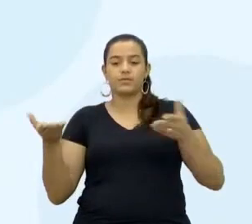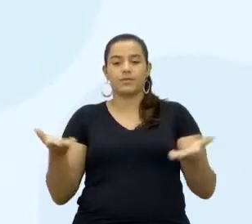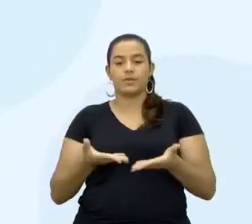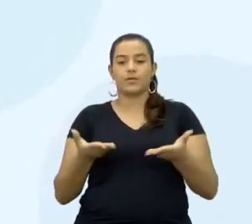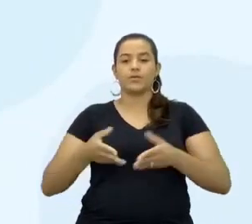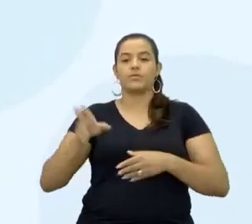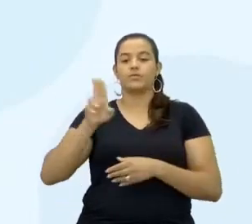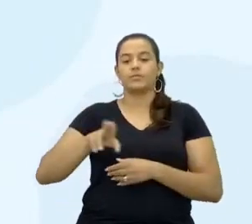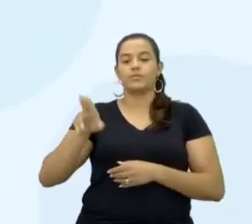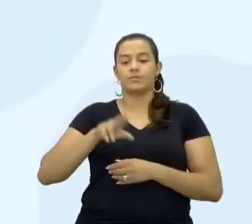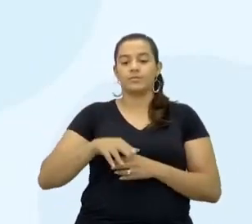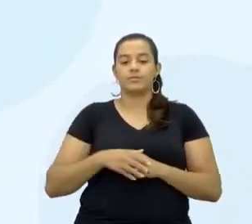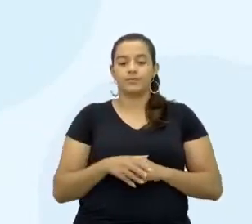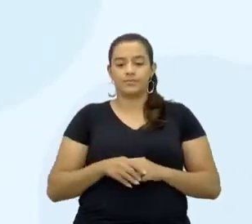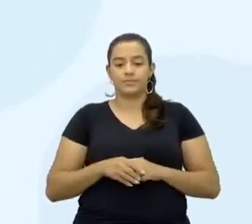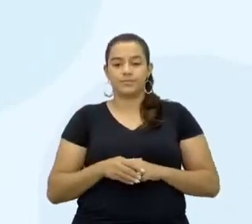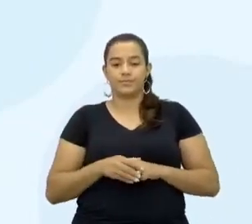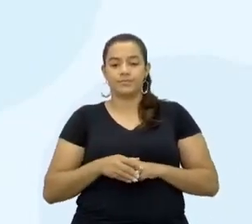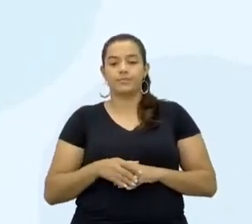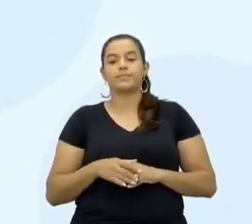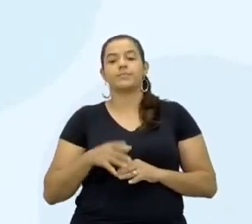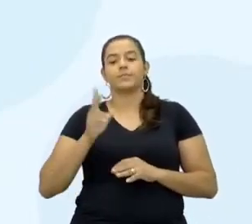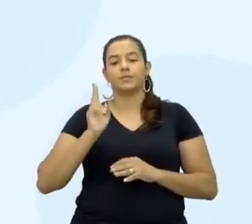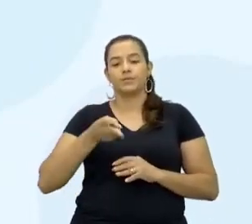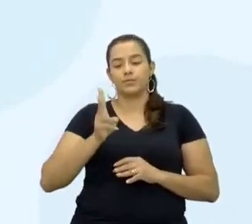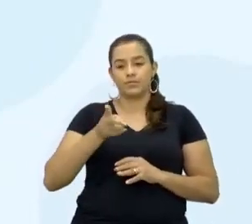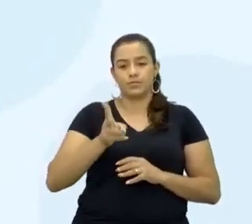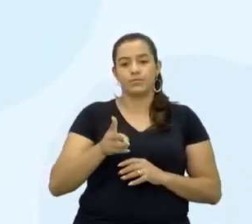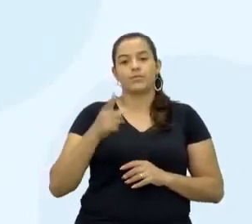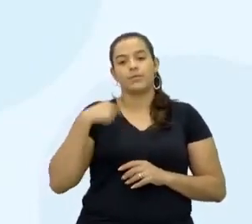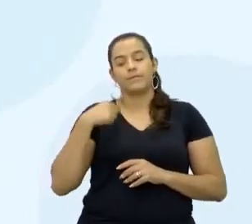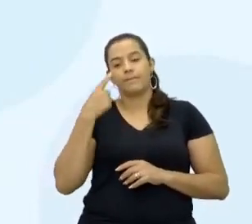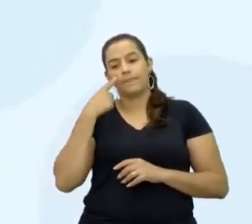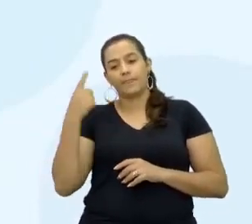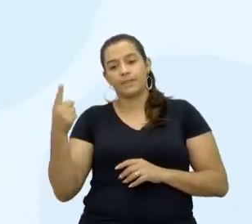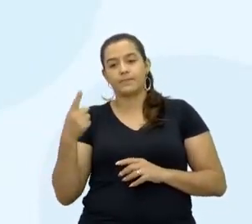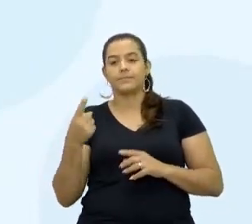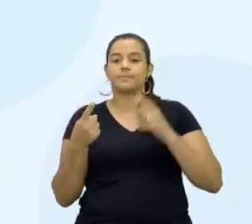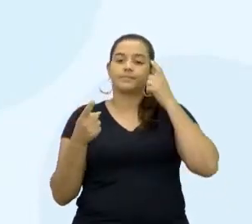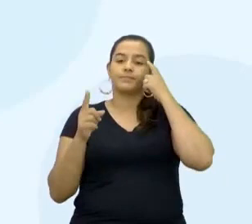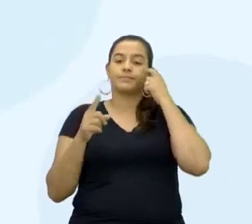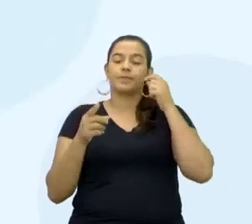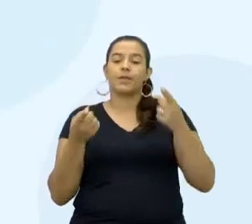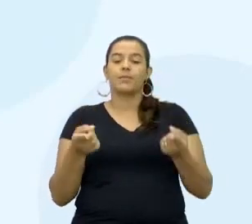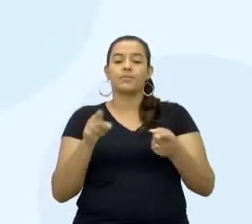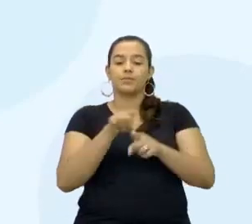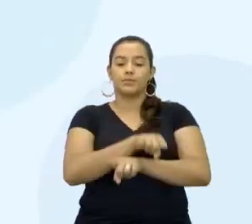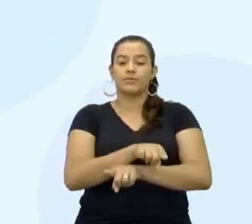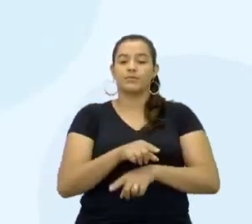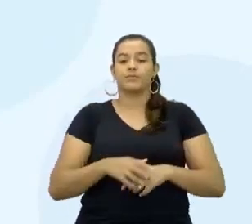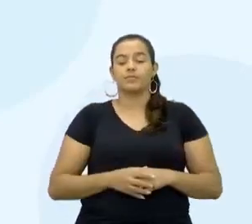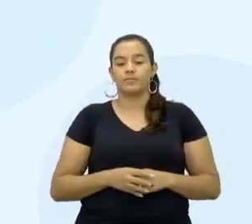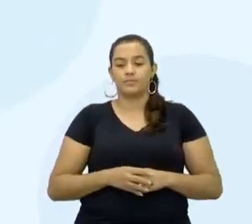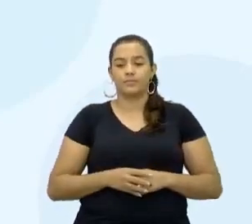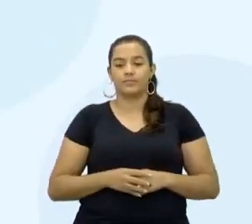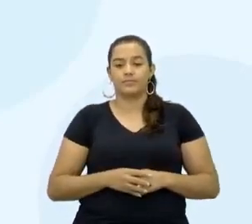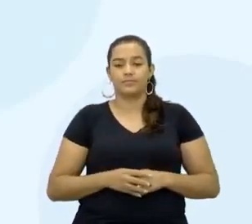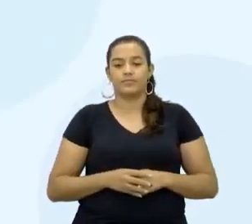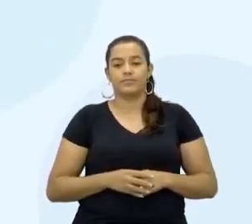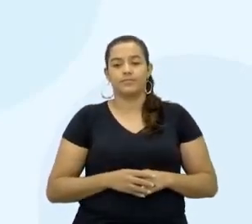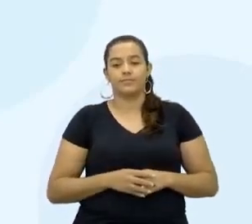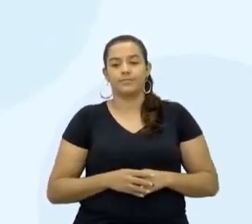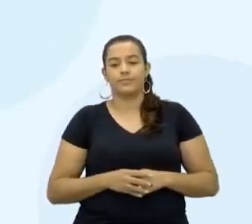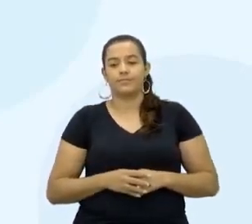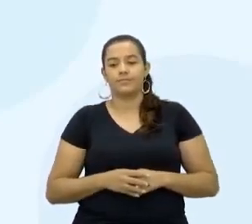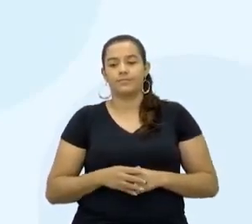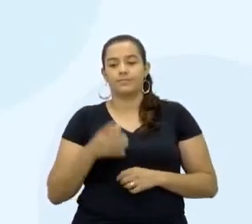a gente divide fração? Conserva a primeira e multiplica pelo inverso da segunda, não é isso, ó? Aí a gente